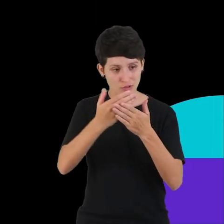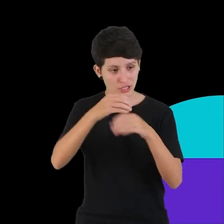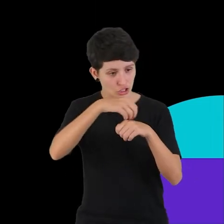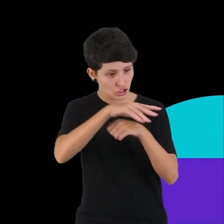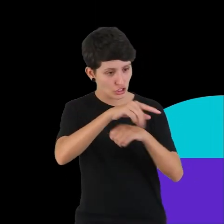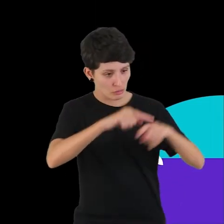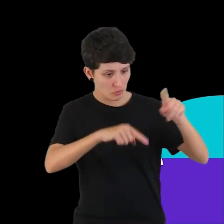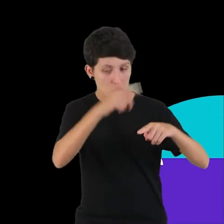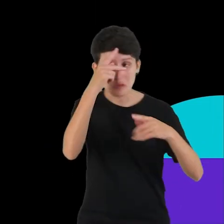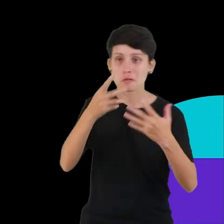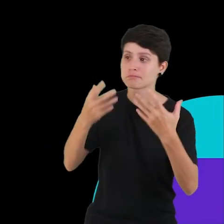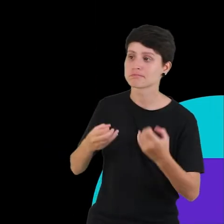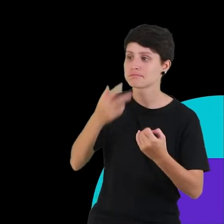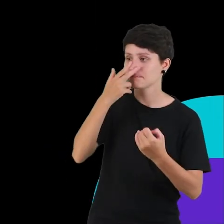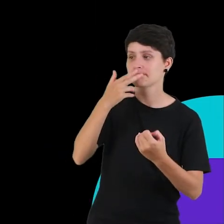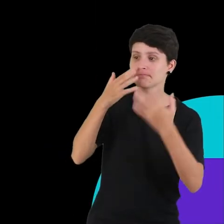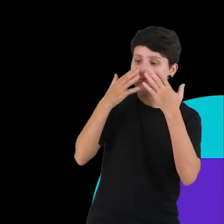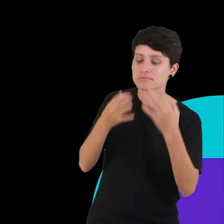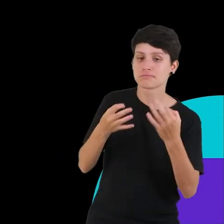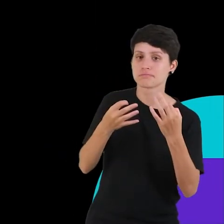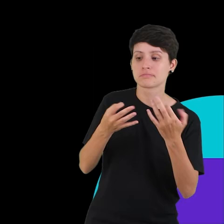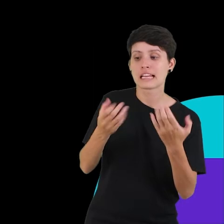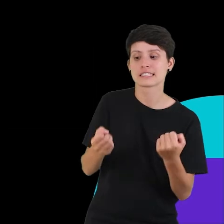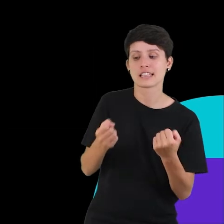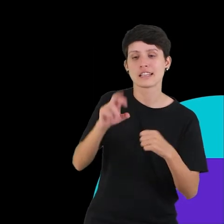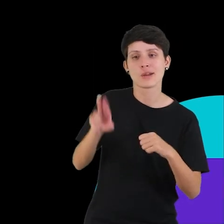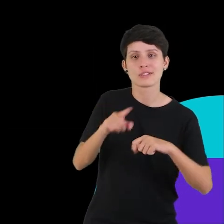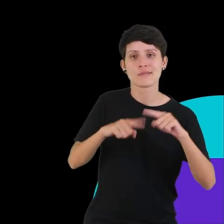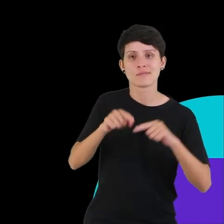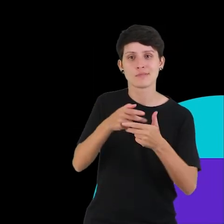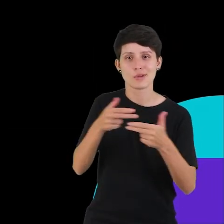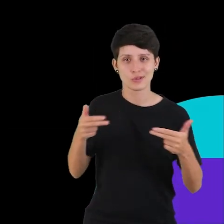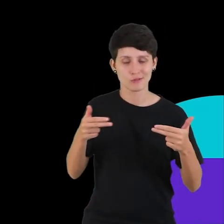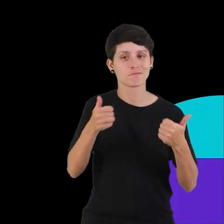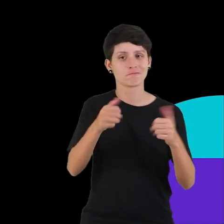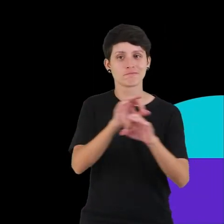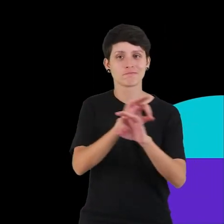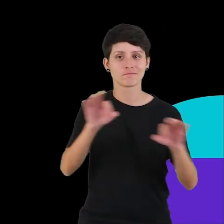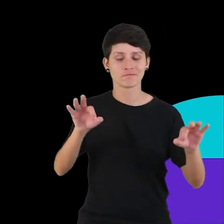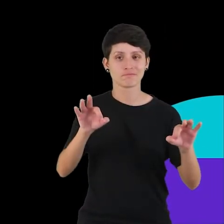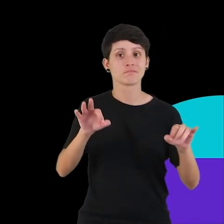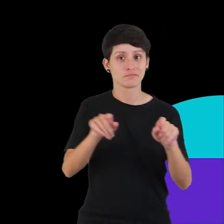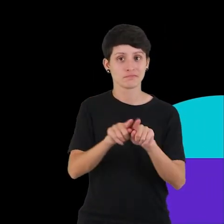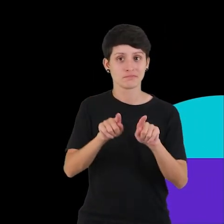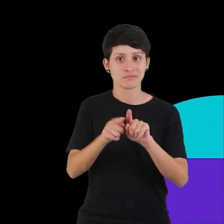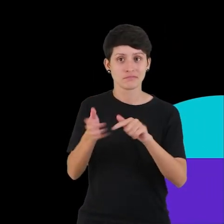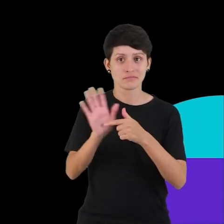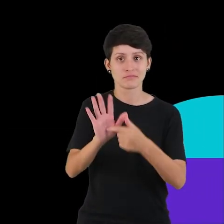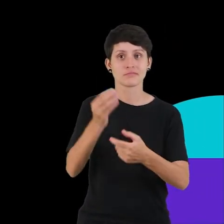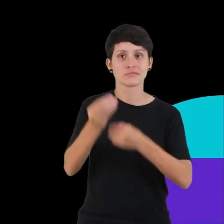agora elas conseguem comprar. E, como aquela própria moça do vídeo falou, produtos Nestlé de qualidade, né?